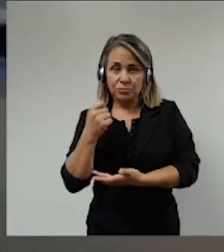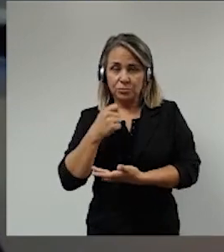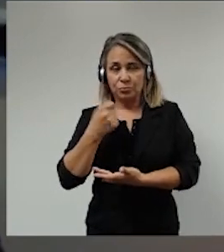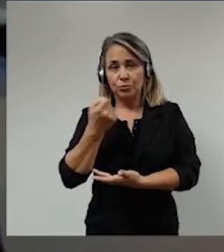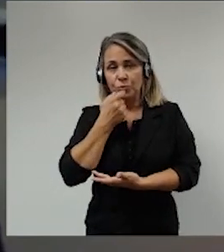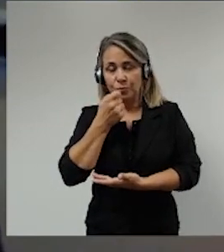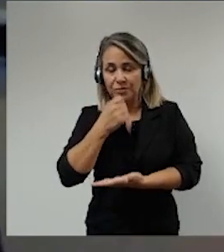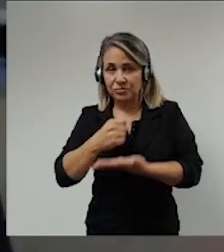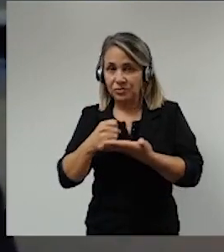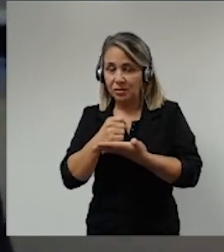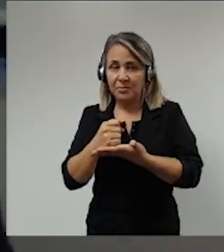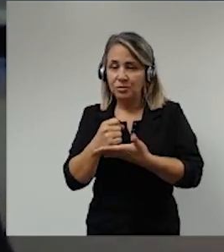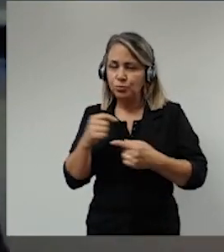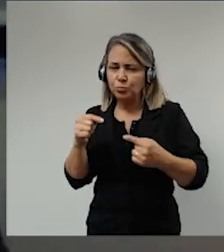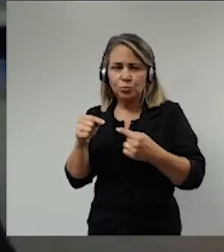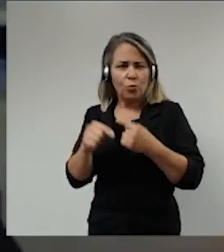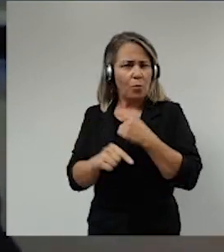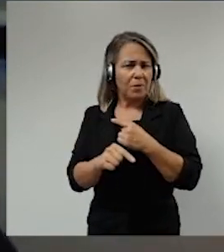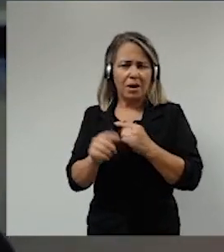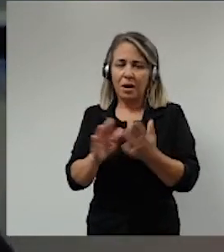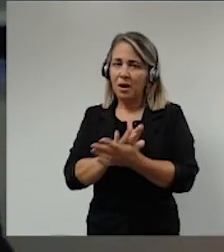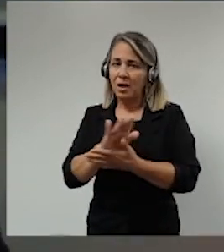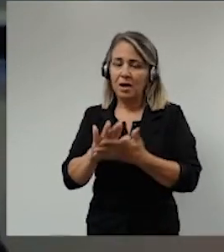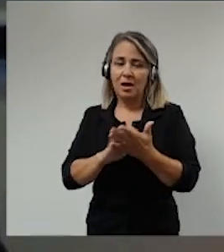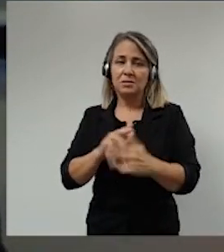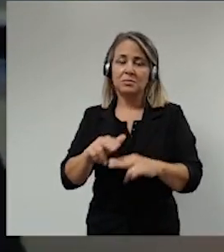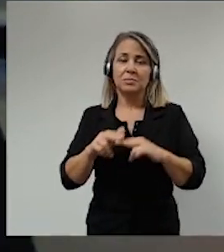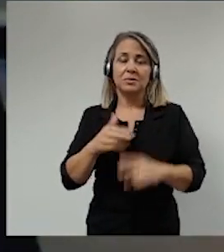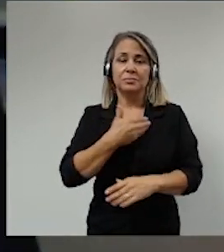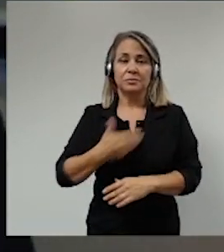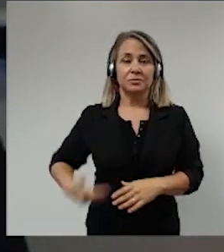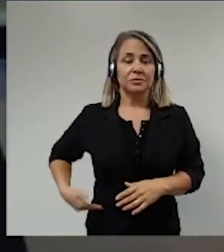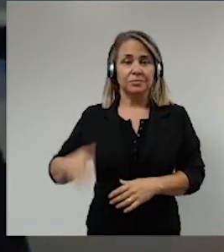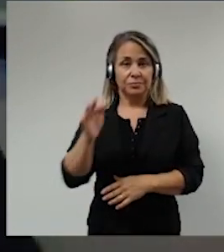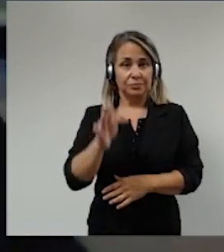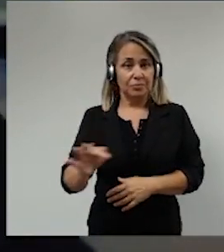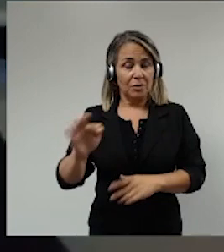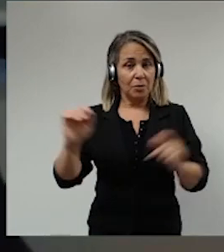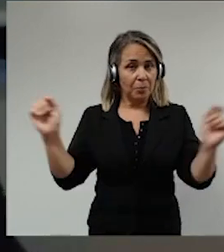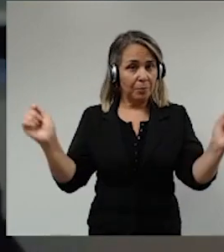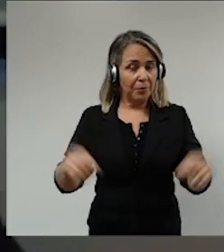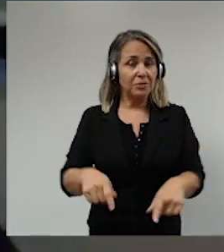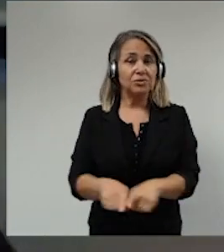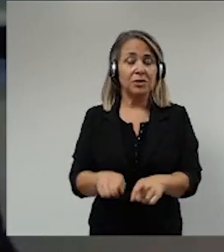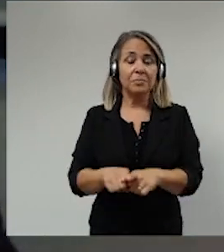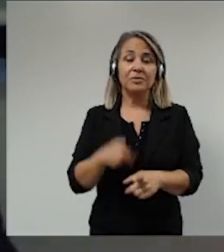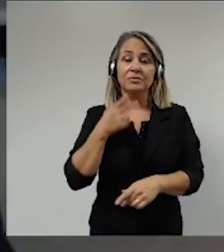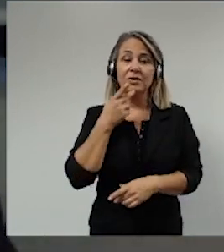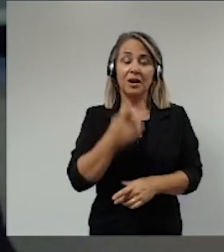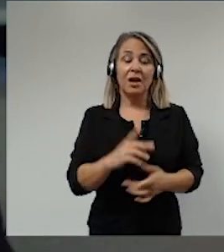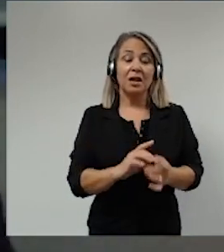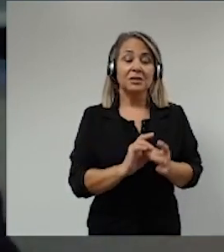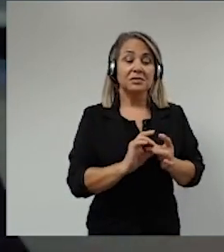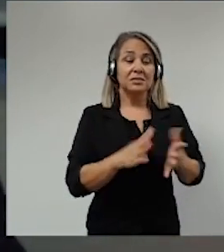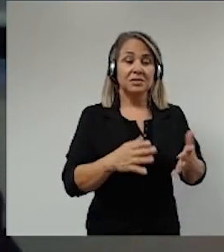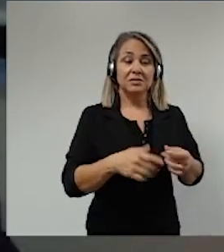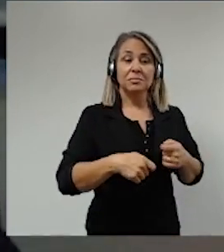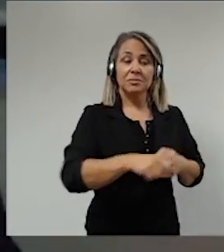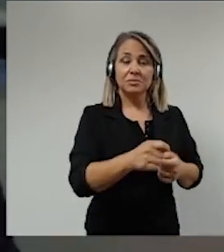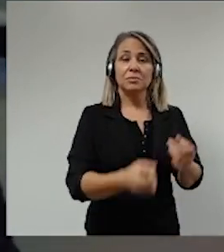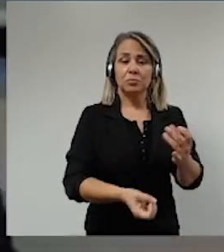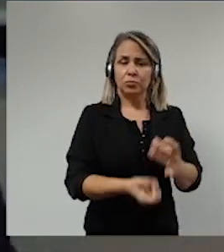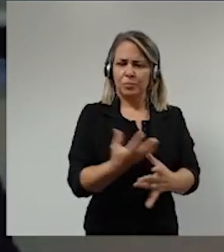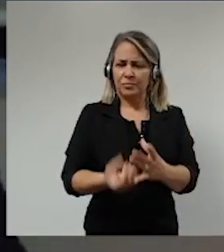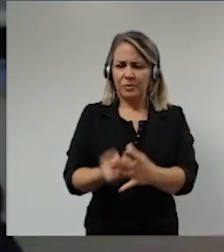estiver adequado, de acordo com a visão do poder público, ele sempre poderá decretar a licença compulsória para fabricar